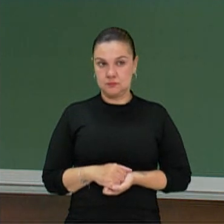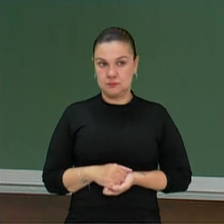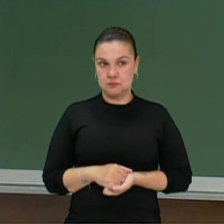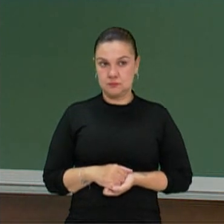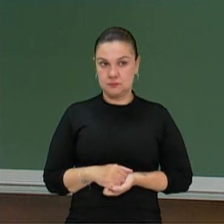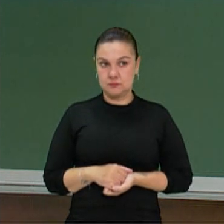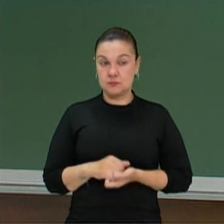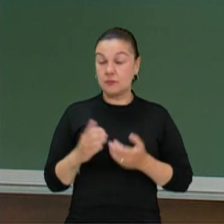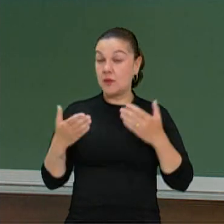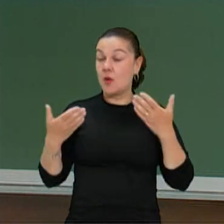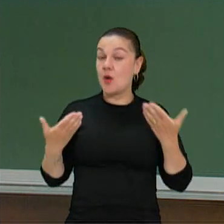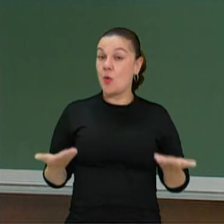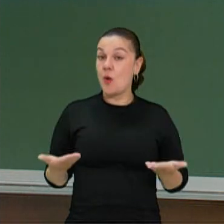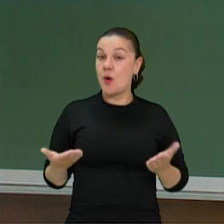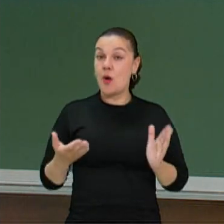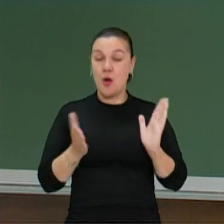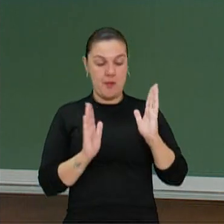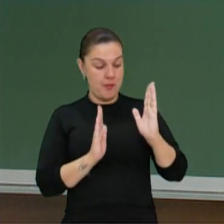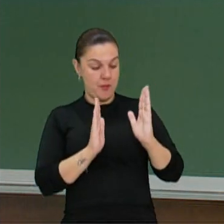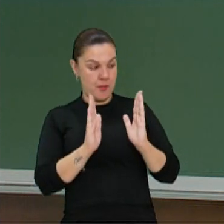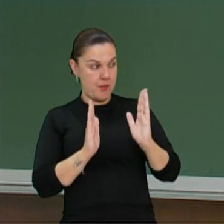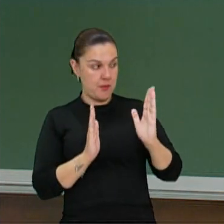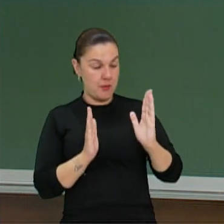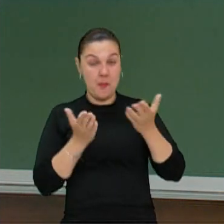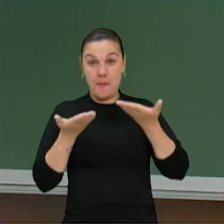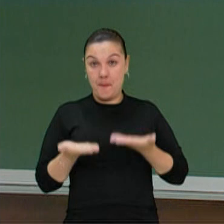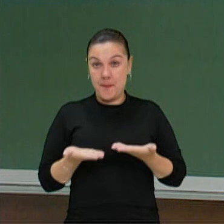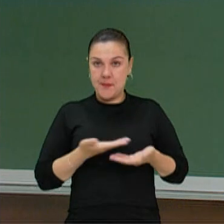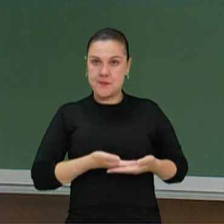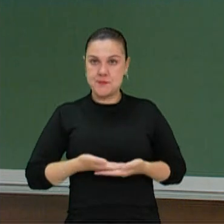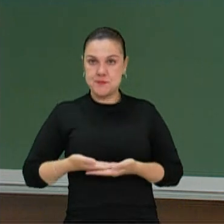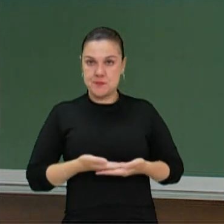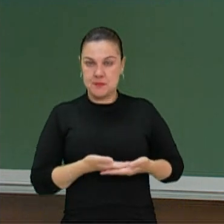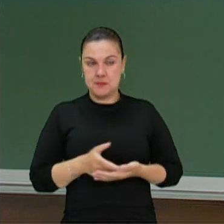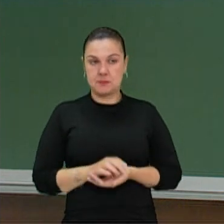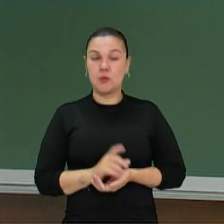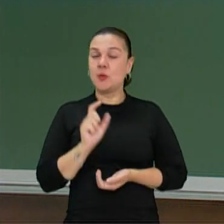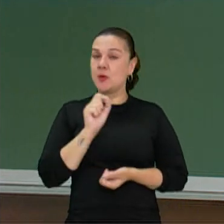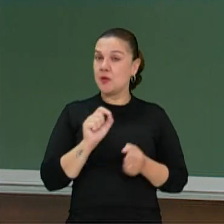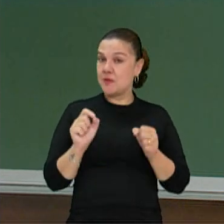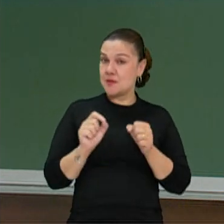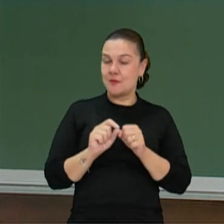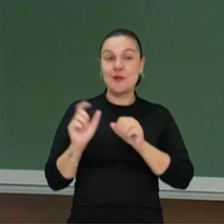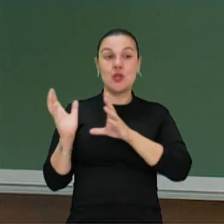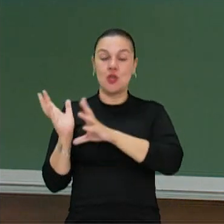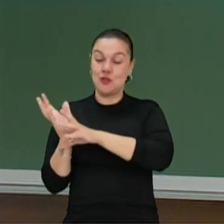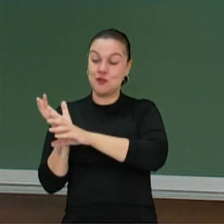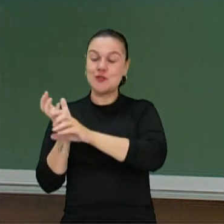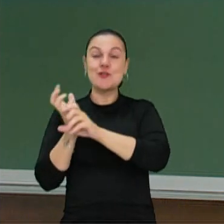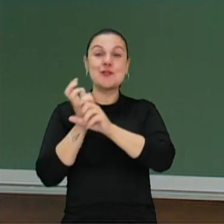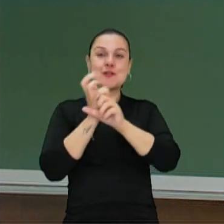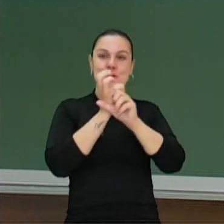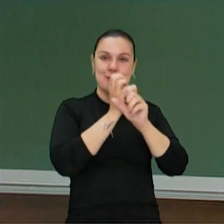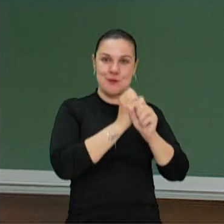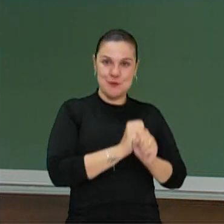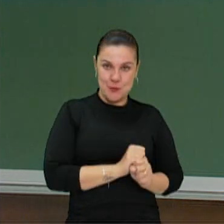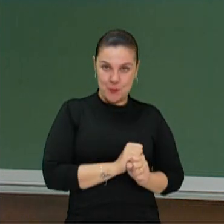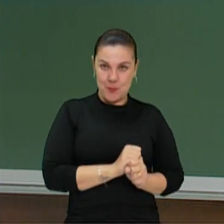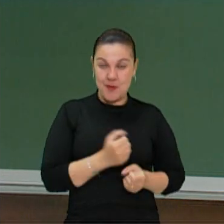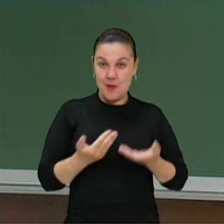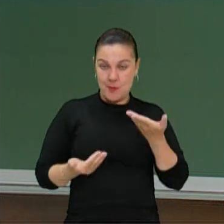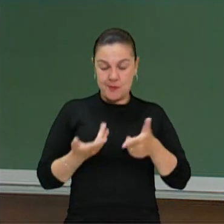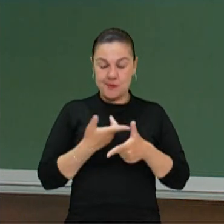4. Né? Qual o valor médio do peso desses bebês? Então, o que eu tenho que fazer? Eu tenho que somar esses valores